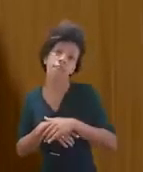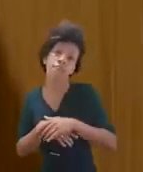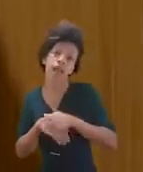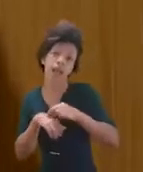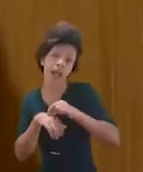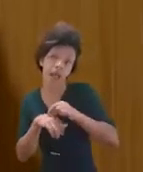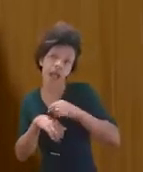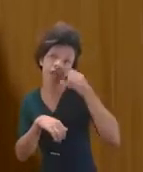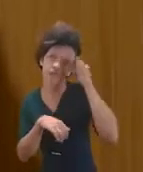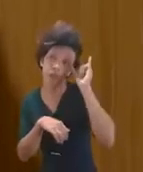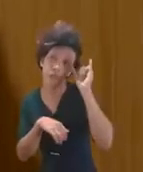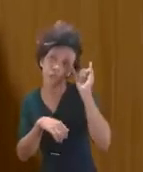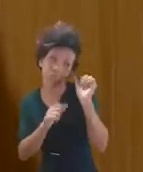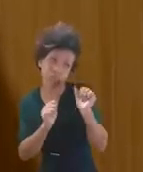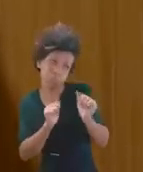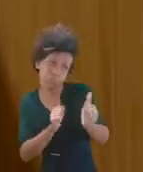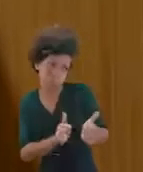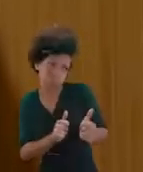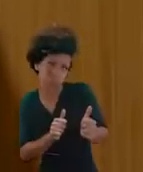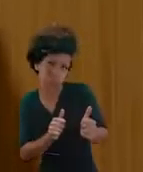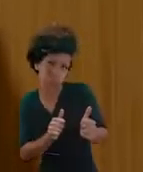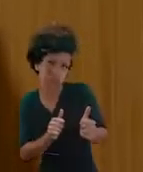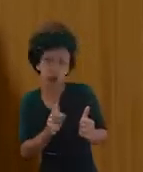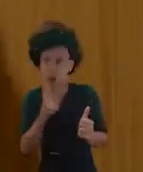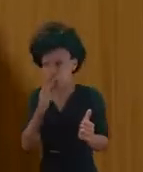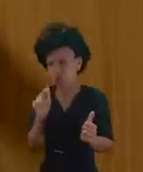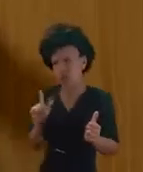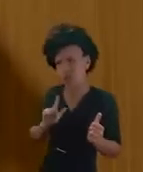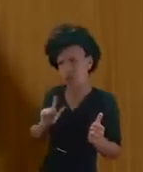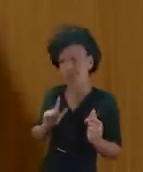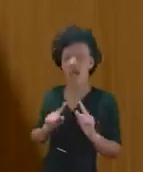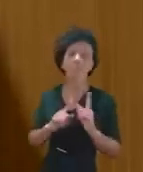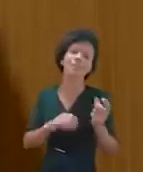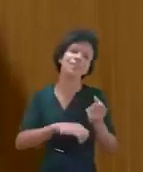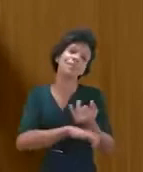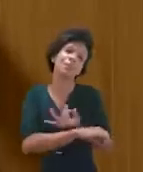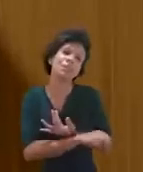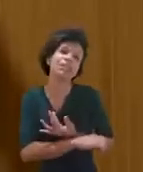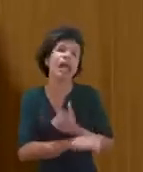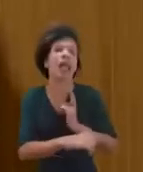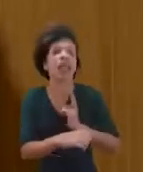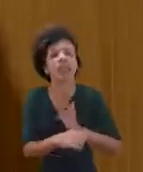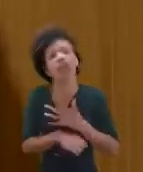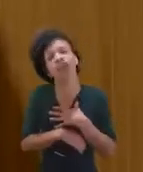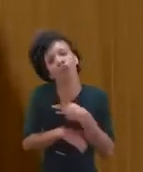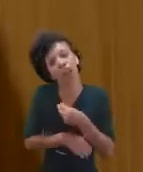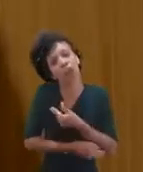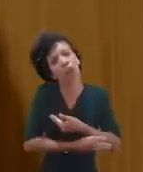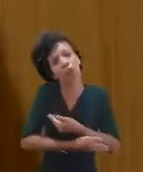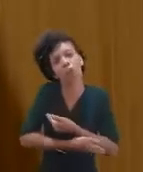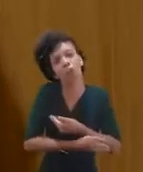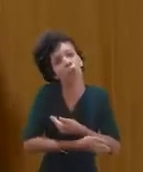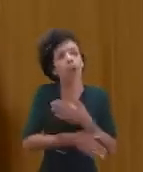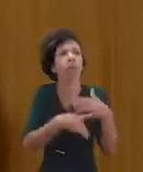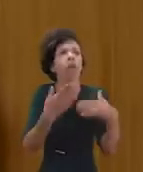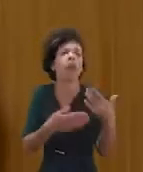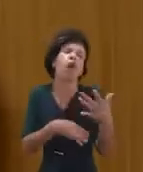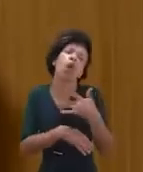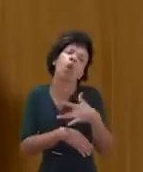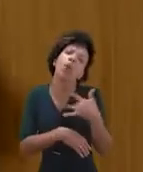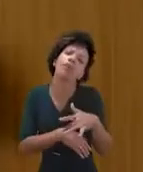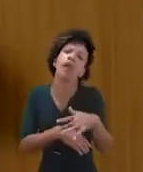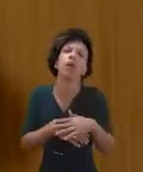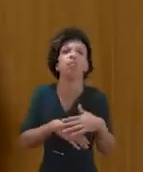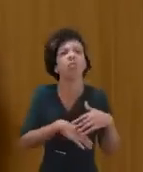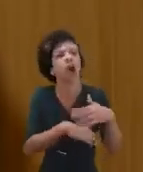vaca Beleza agora eu falo mas eu acho que tem não mas ela tem sentimentos e tal ela tem um bezerrinho e babá Olha